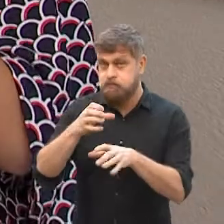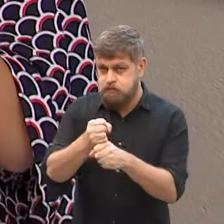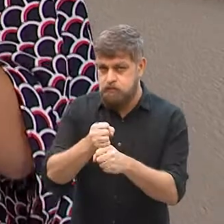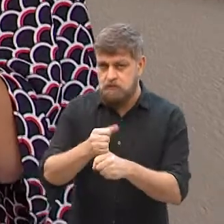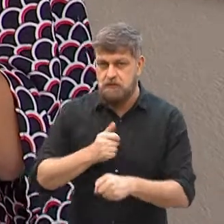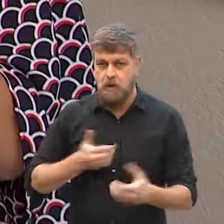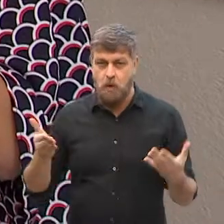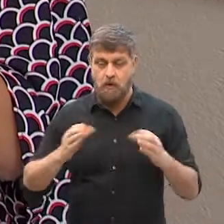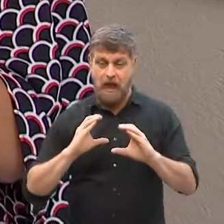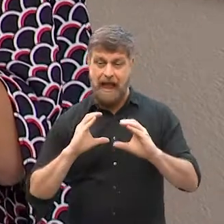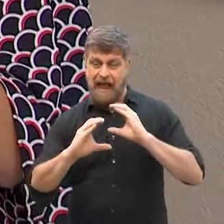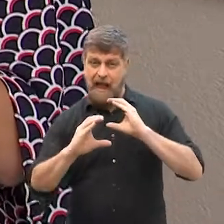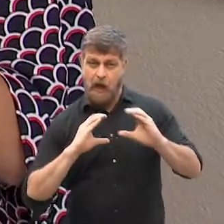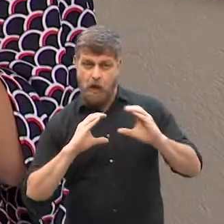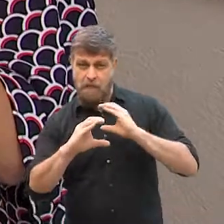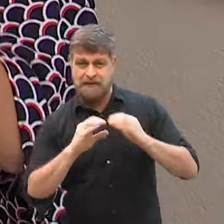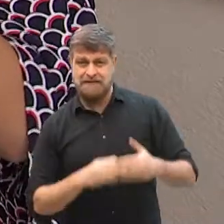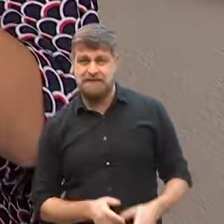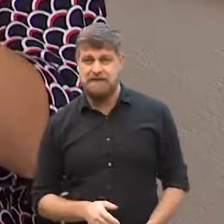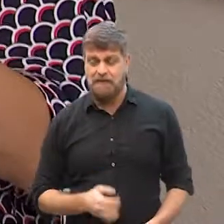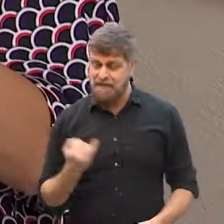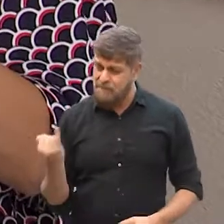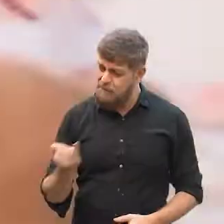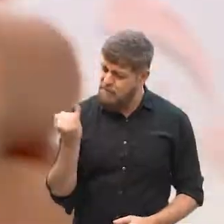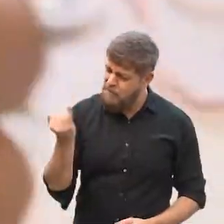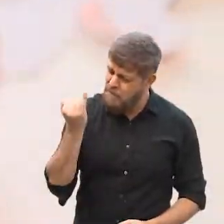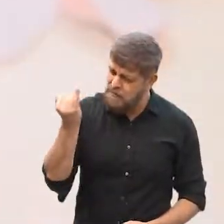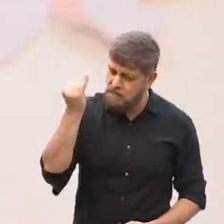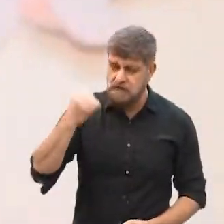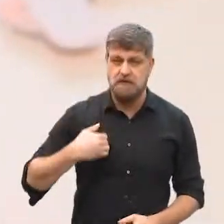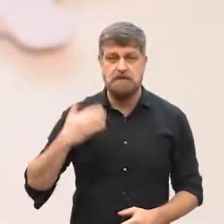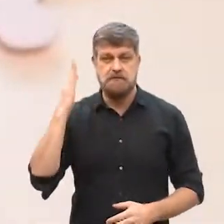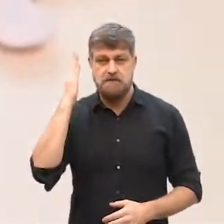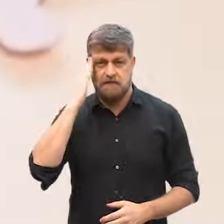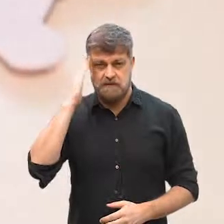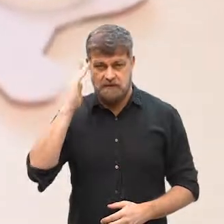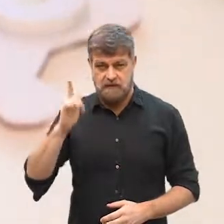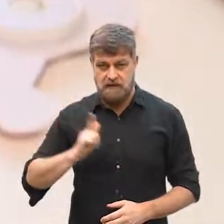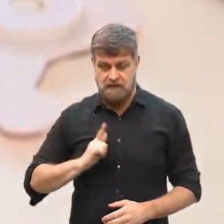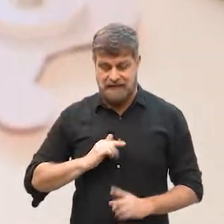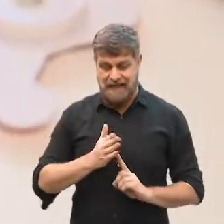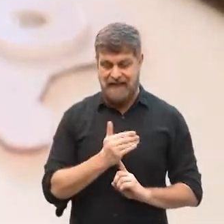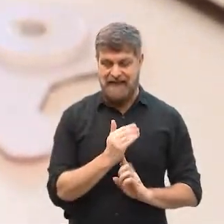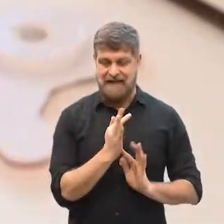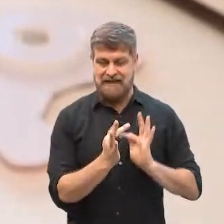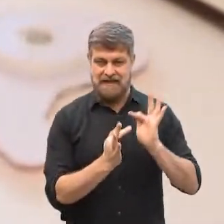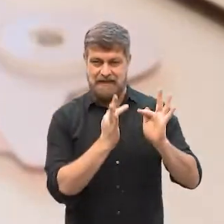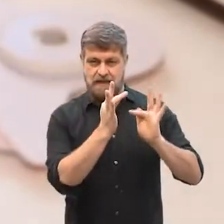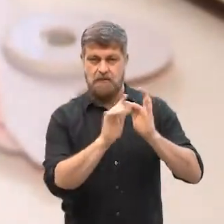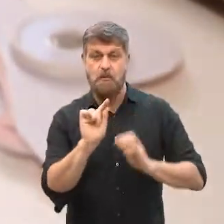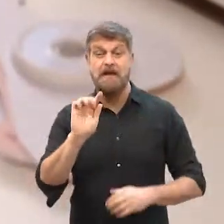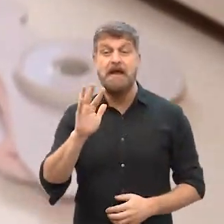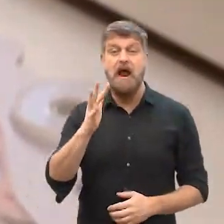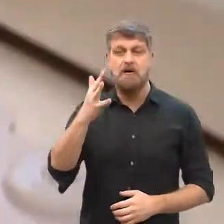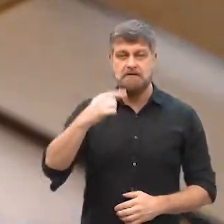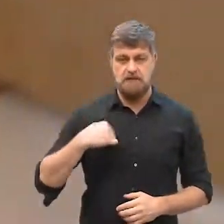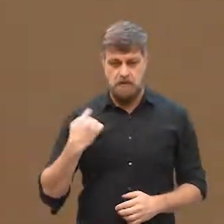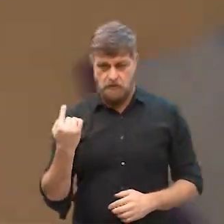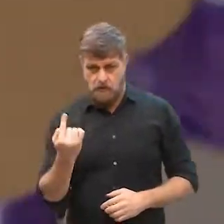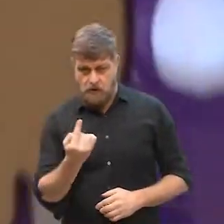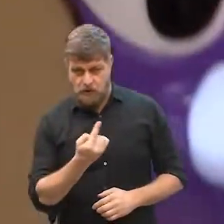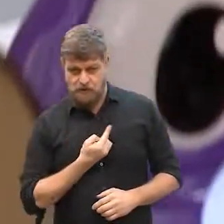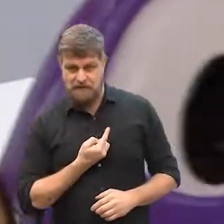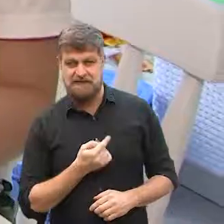hoje a comunicação é uma parte muito importante. A gente sabe que a vinda da tecnologia acabou fazendo com que